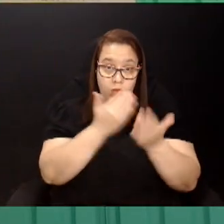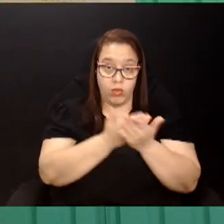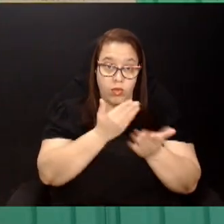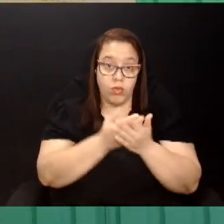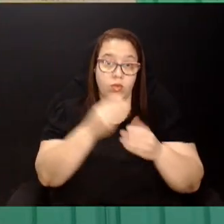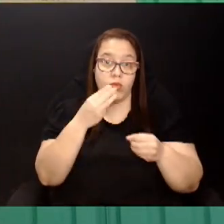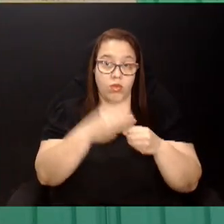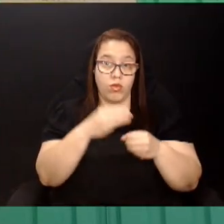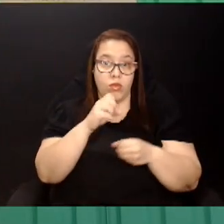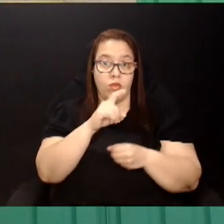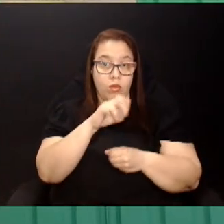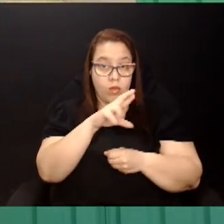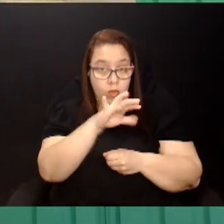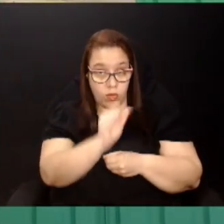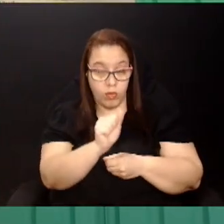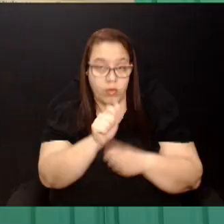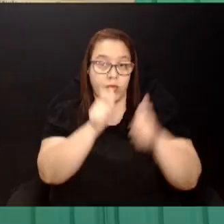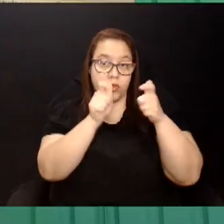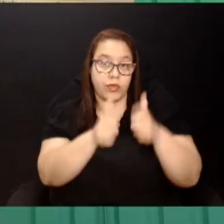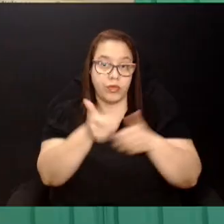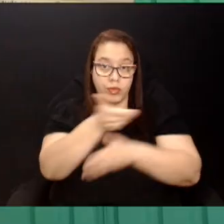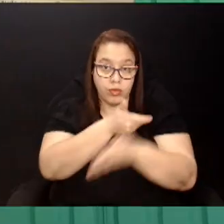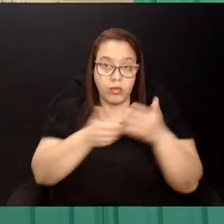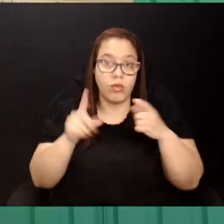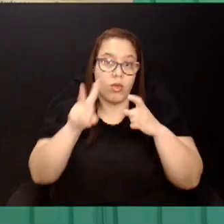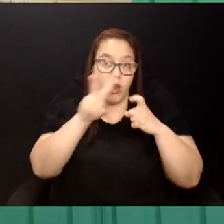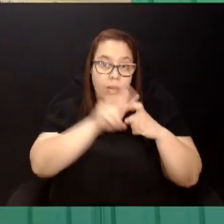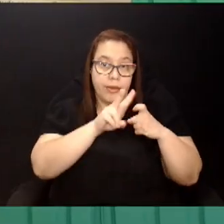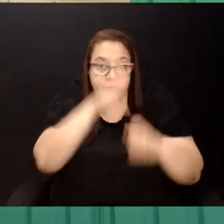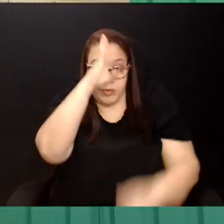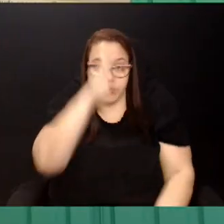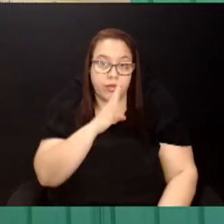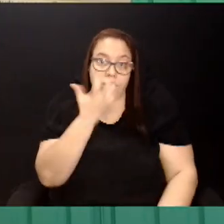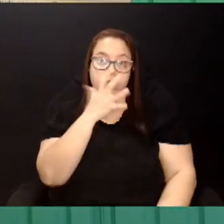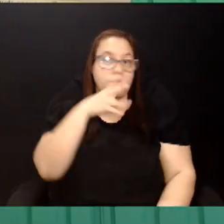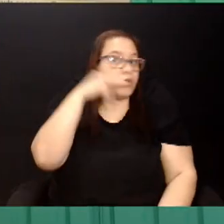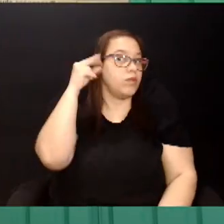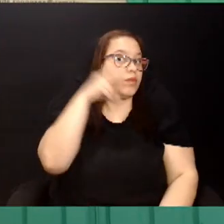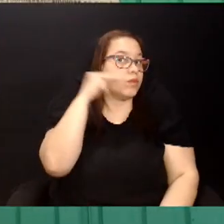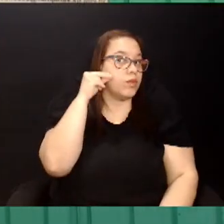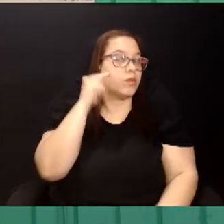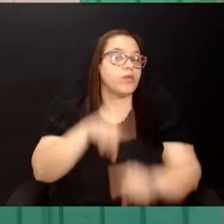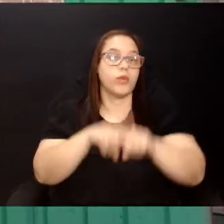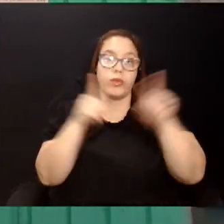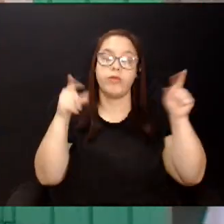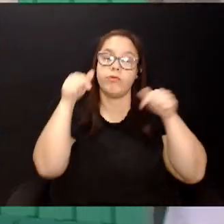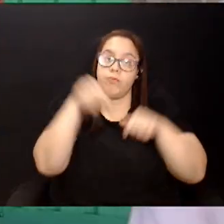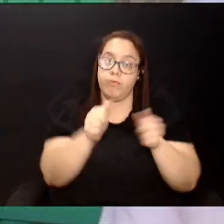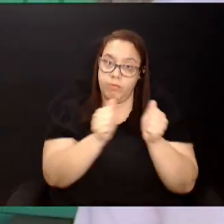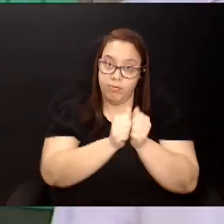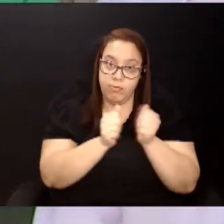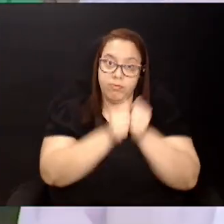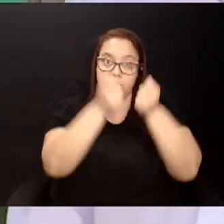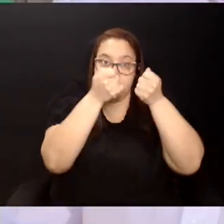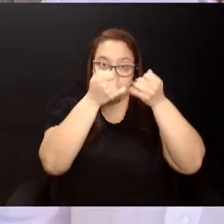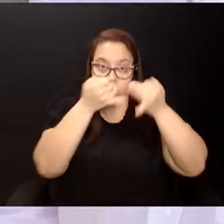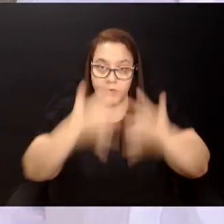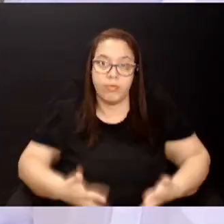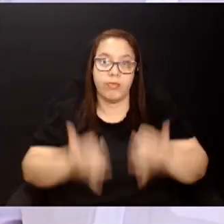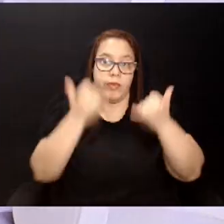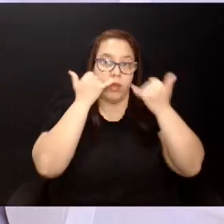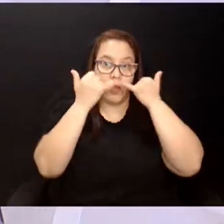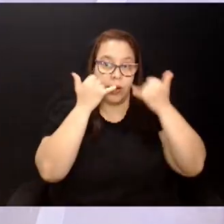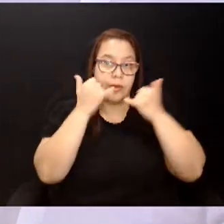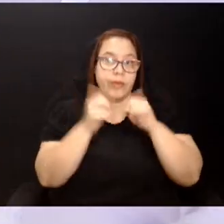Elvira Muraro, onde vai oferecer consultas gratuitas para cães e gatos. Mas quem está aqui comigo e vai trazer todos os detalhes sobre